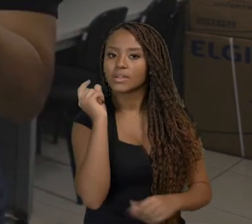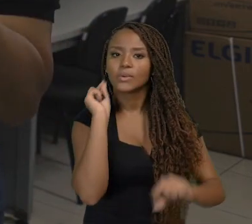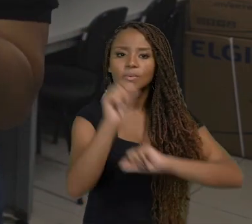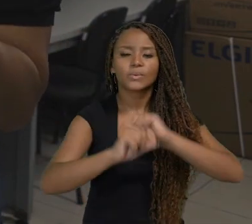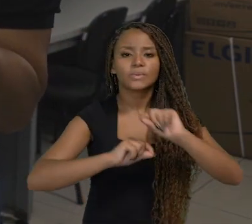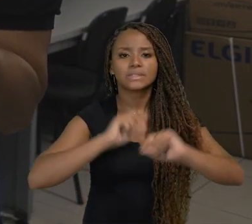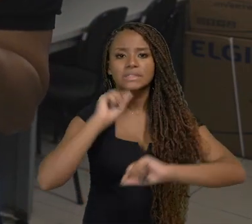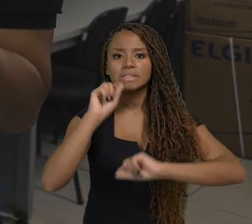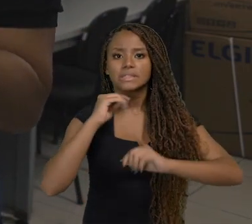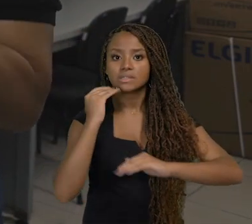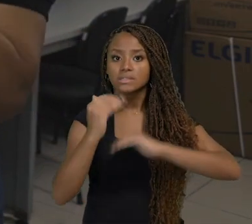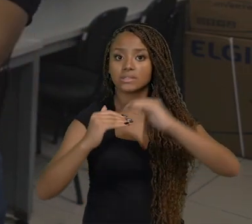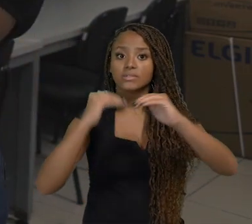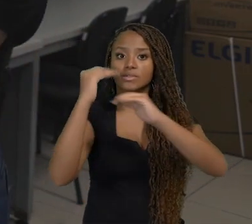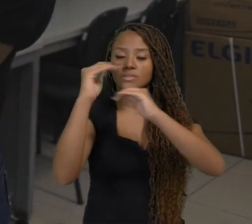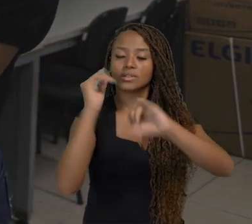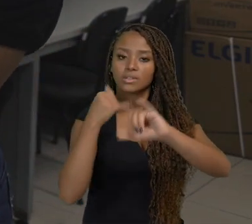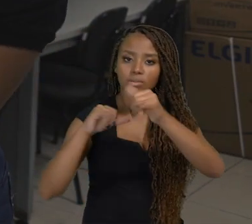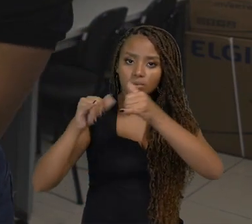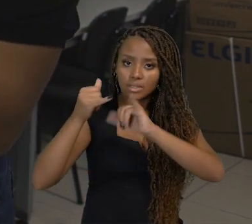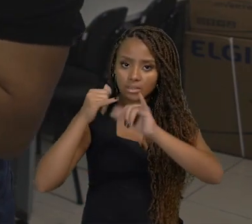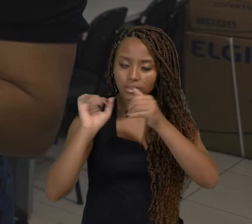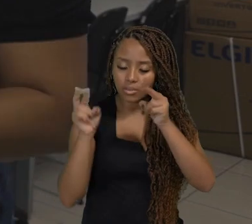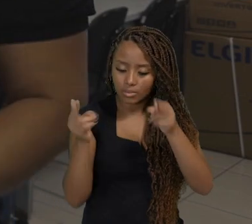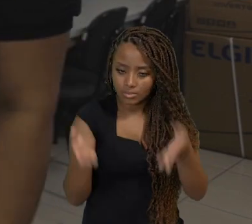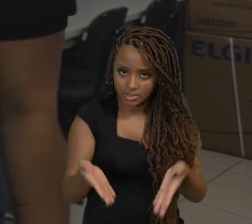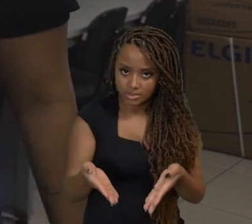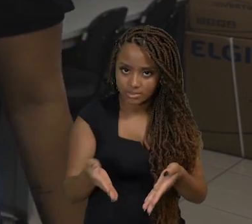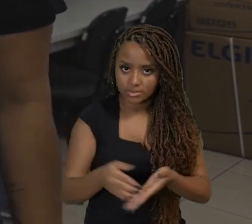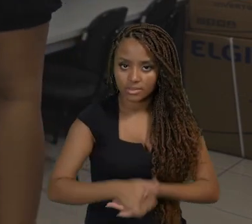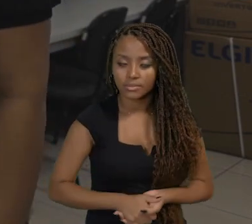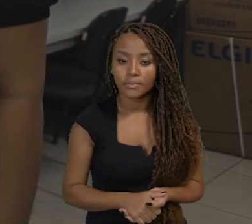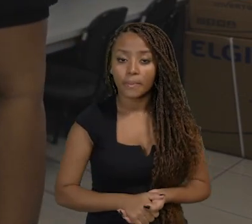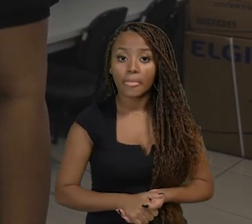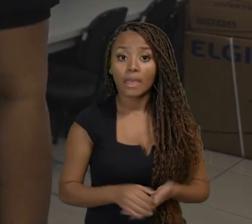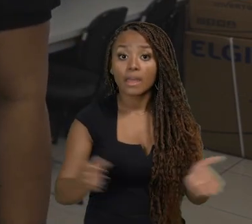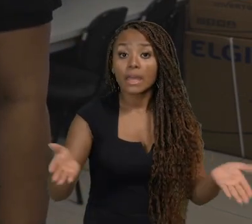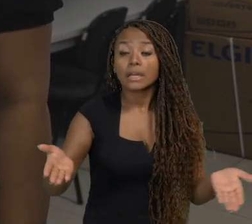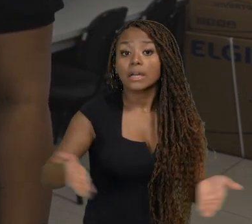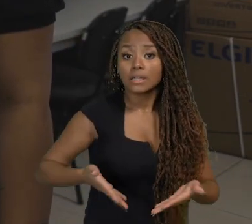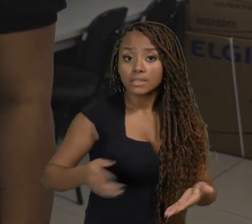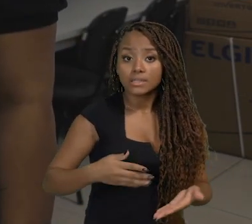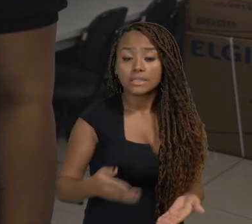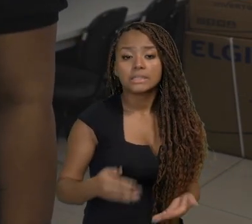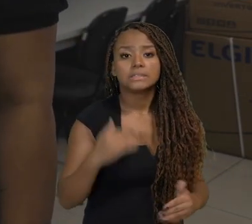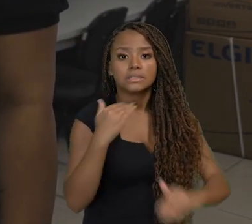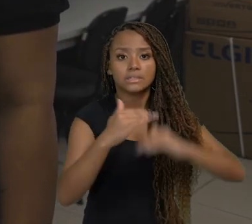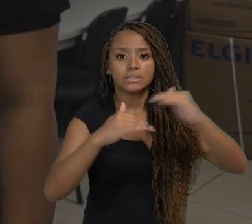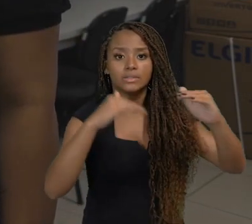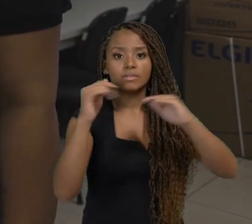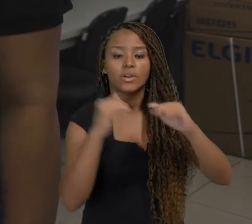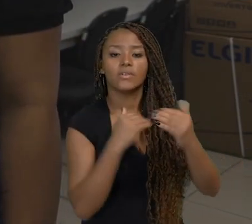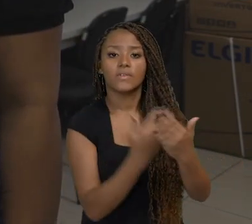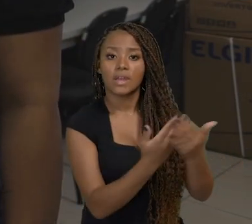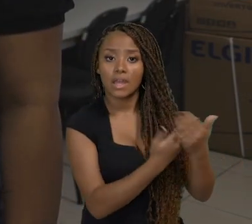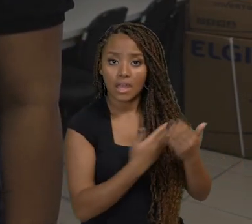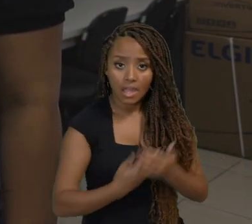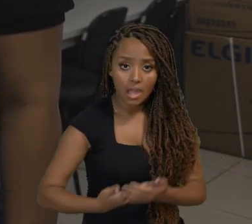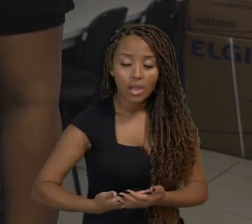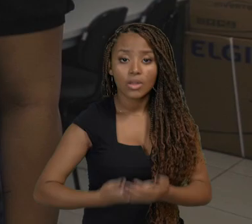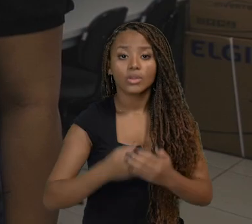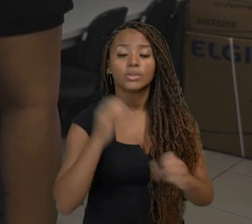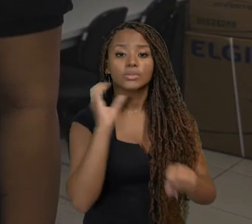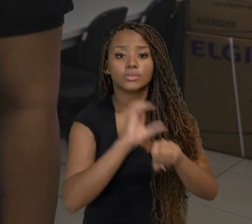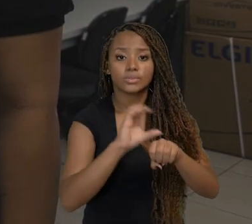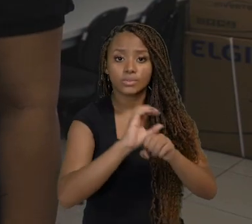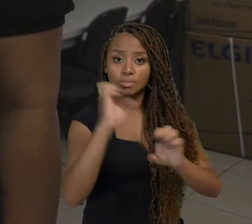o que é desenvolvido em um laboratório como esse aqui? Bom, então aqui a gente desenvolve aulas do curso de Engenharia Eletrônica